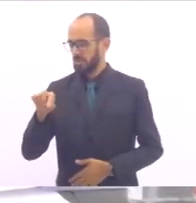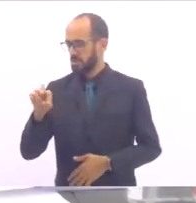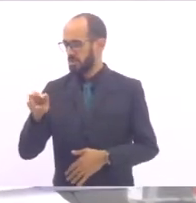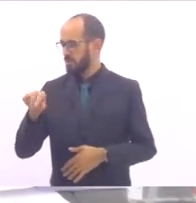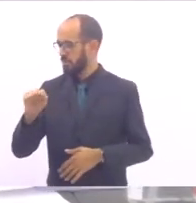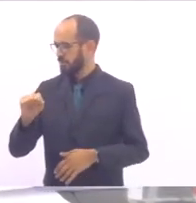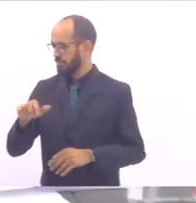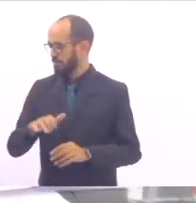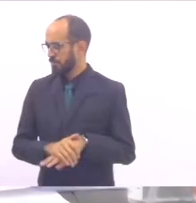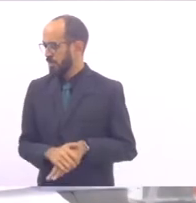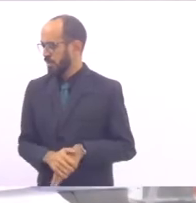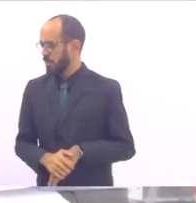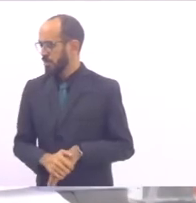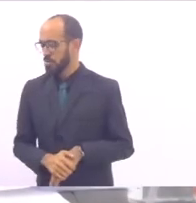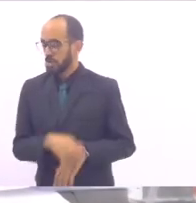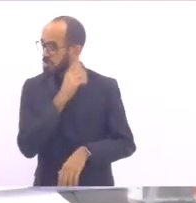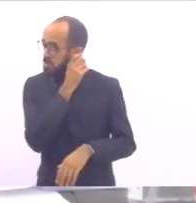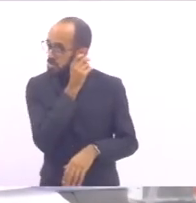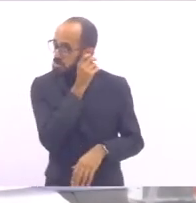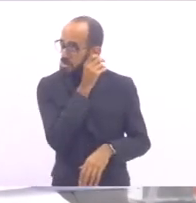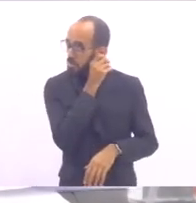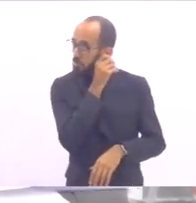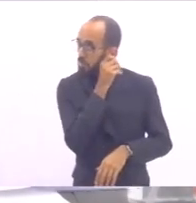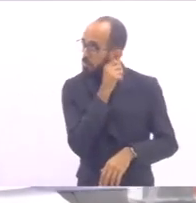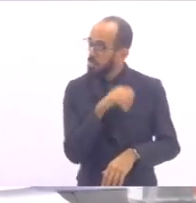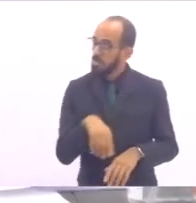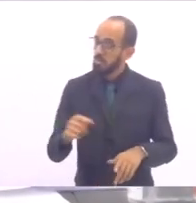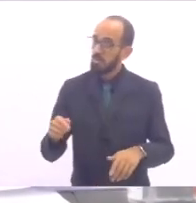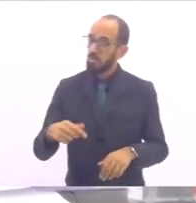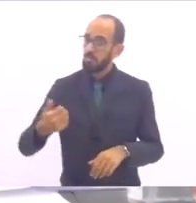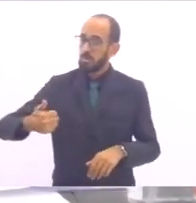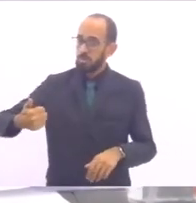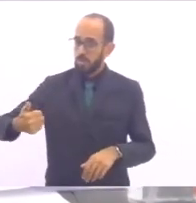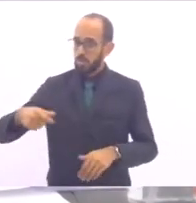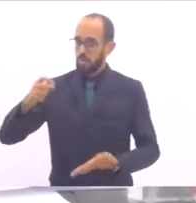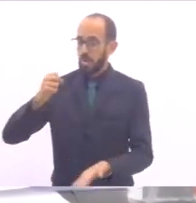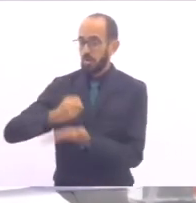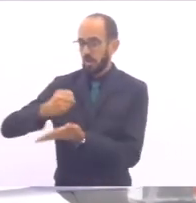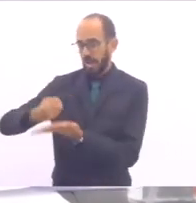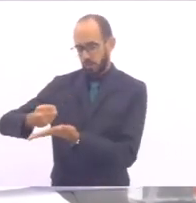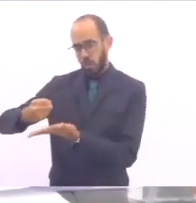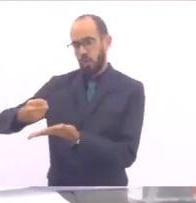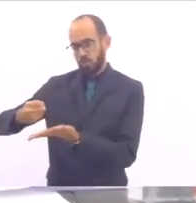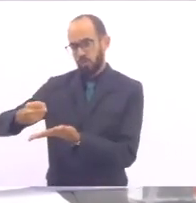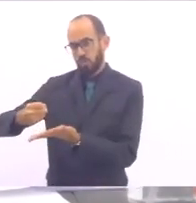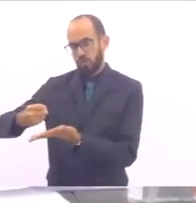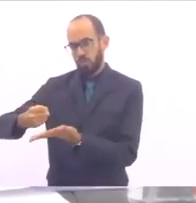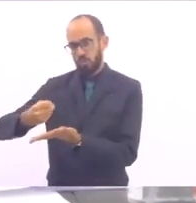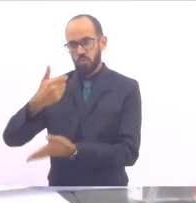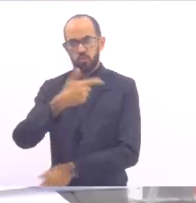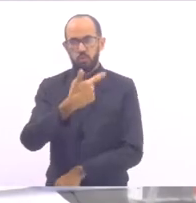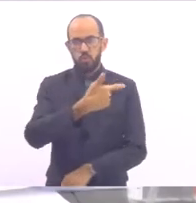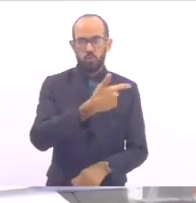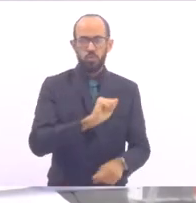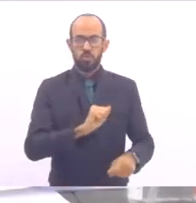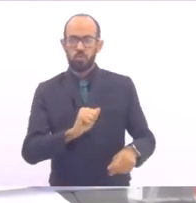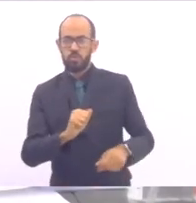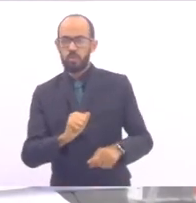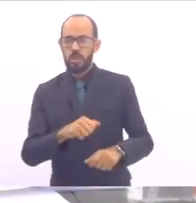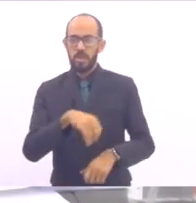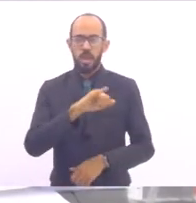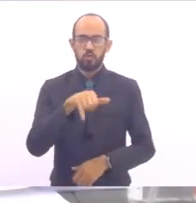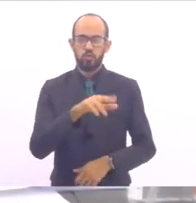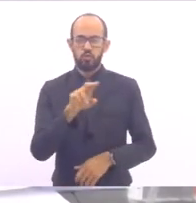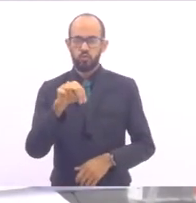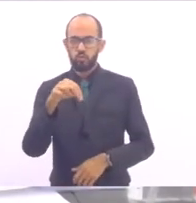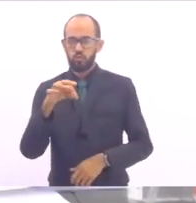agricultura familiar, estão isentas de dois pagamentos. Um é de custos cartoriais e o outro é de custos das juntas comerciais.